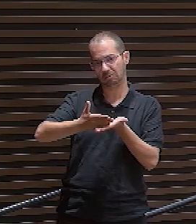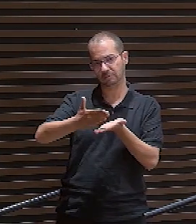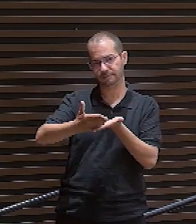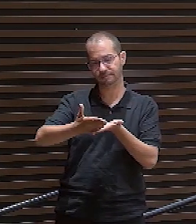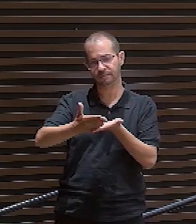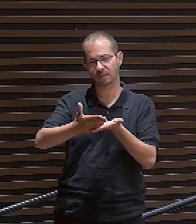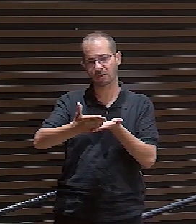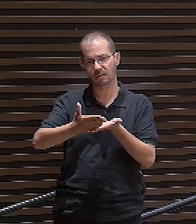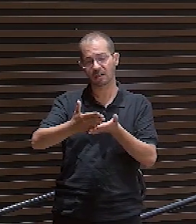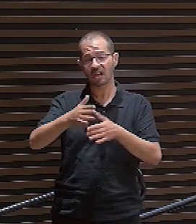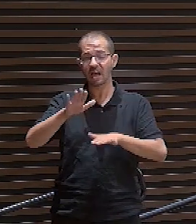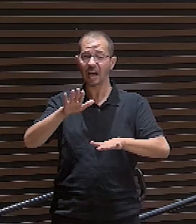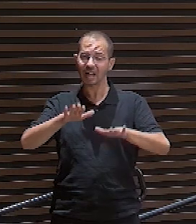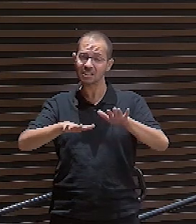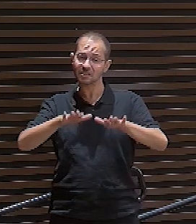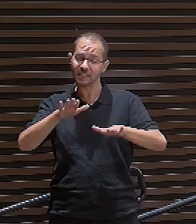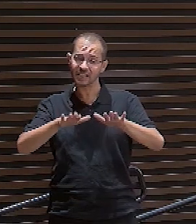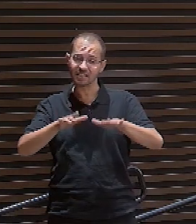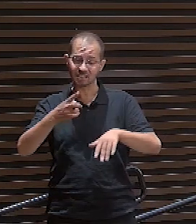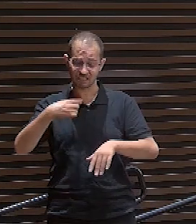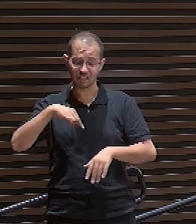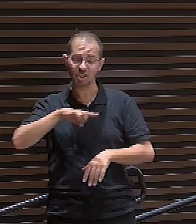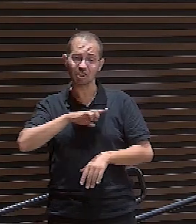Às vezes nós estamos mais